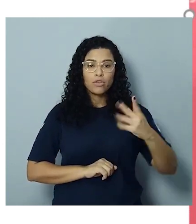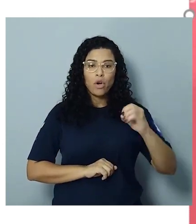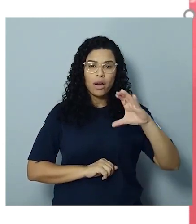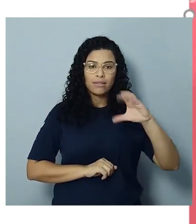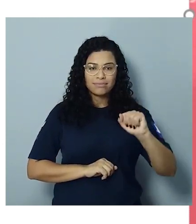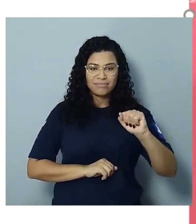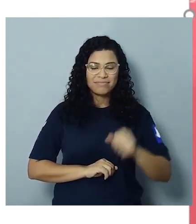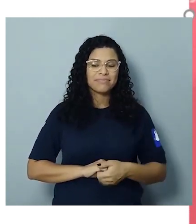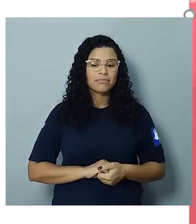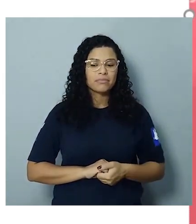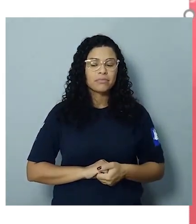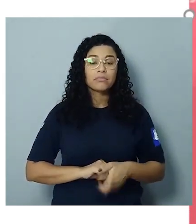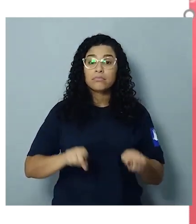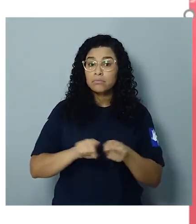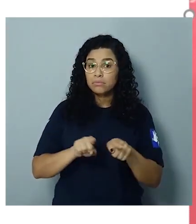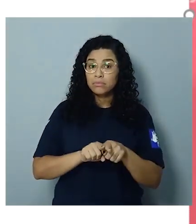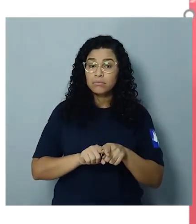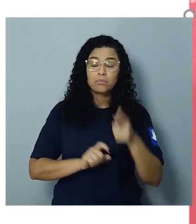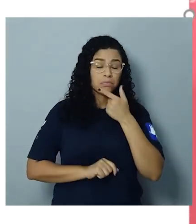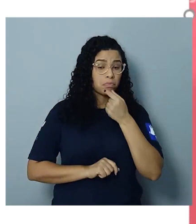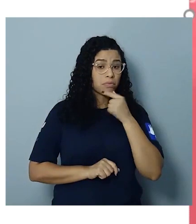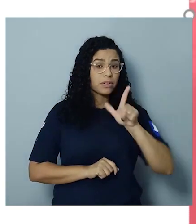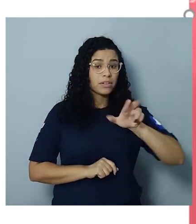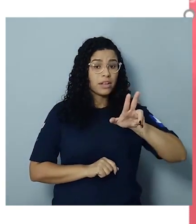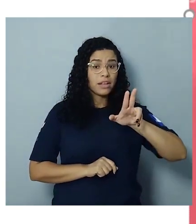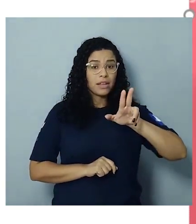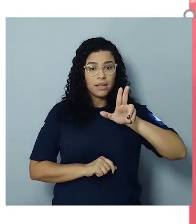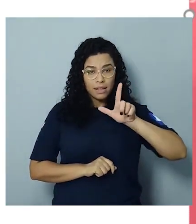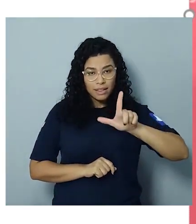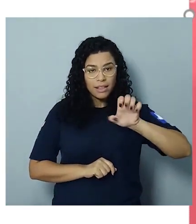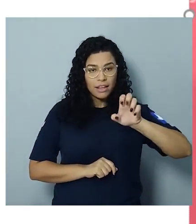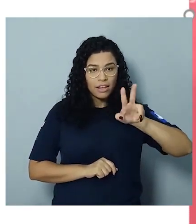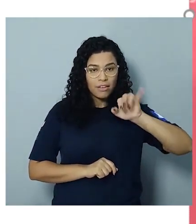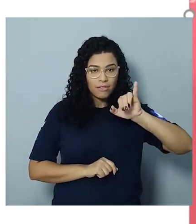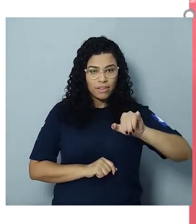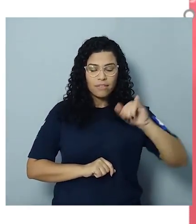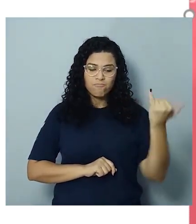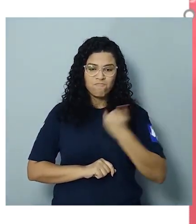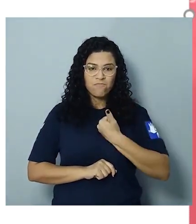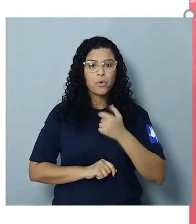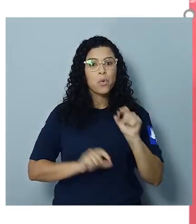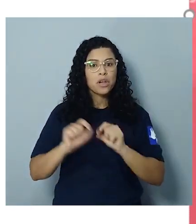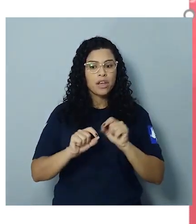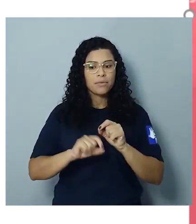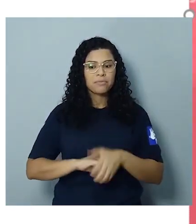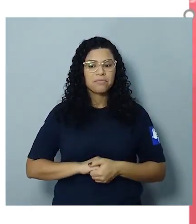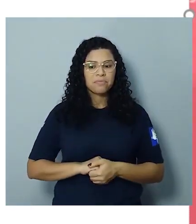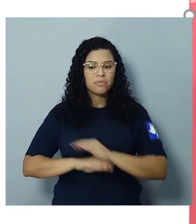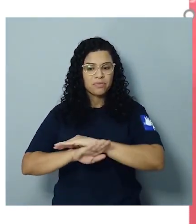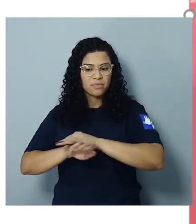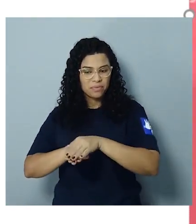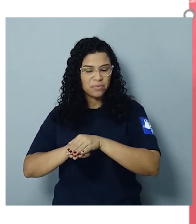minhoca e o Levi também disse joaninha joaninha olha com letra J de